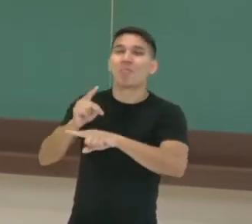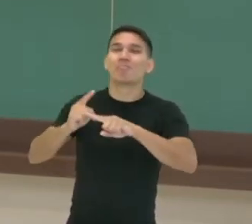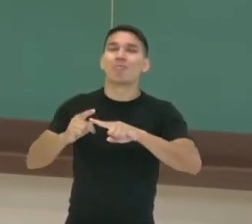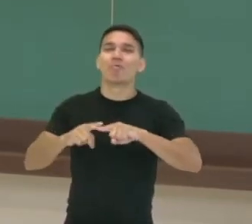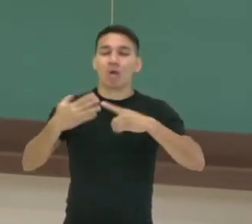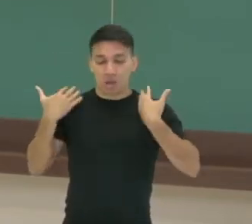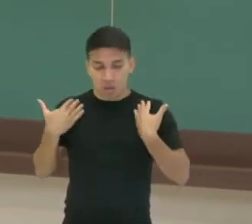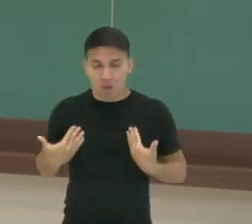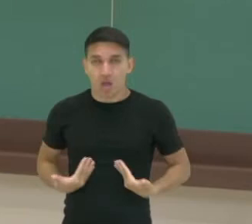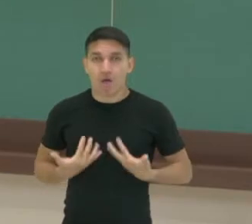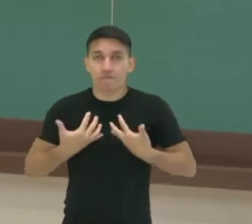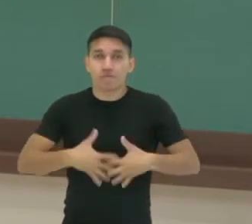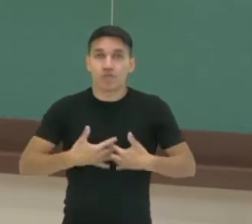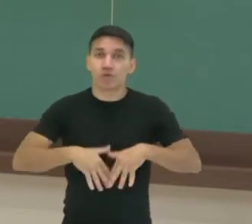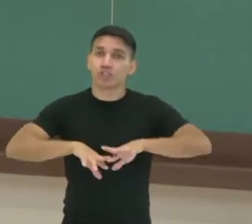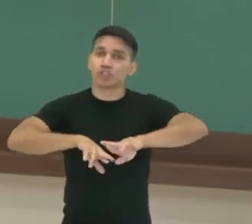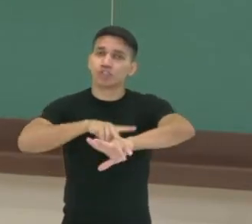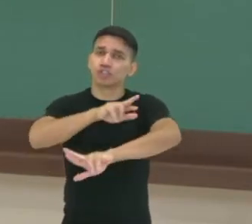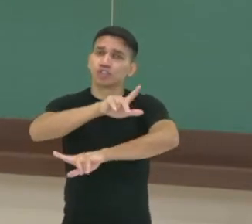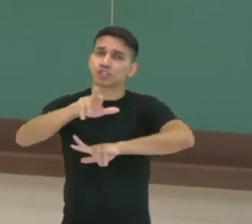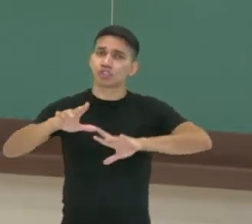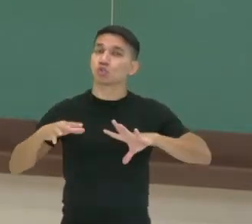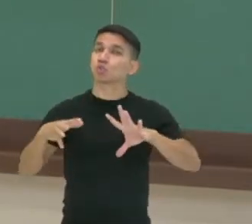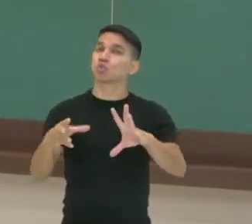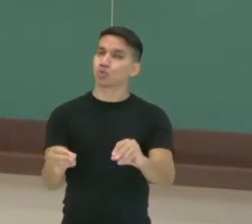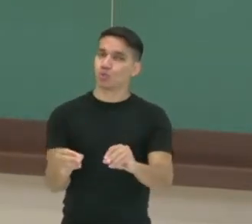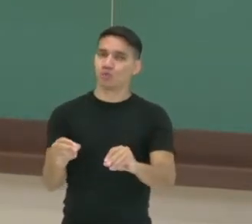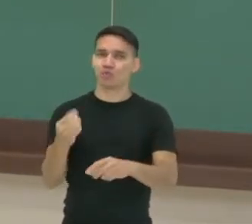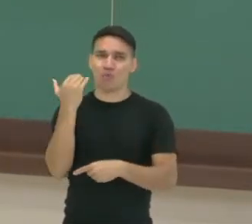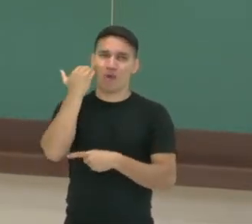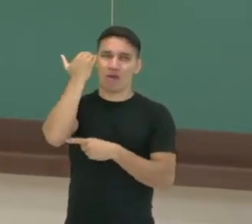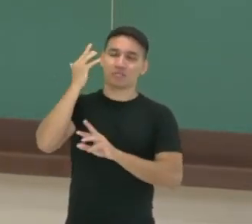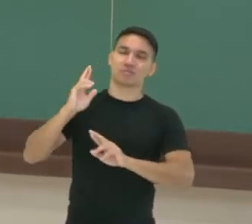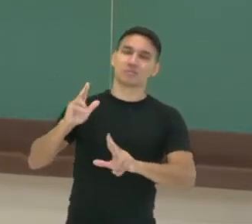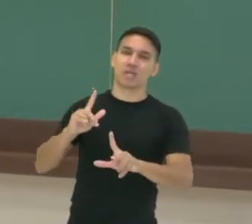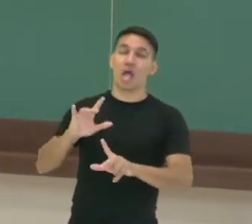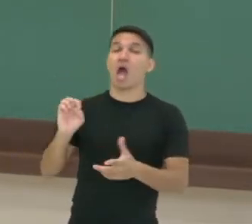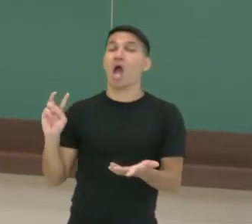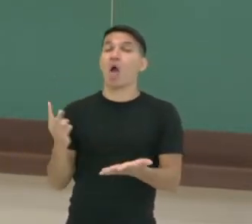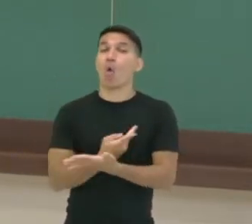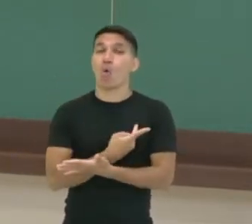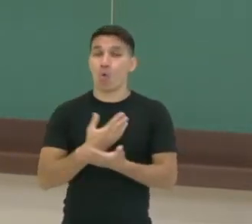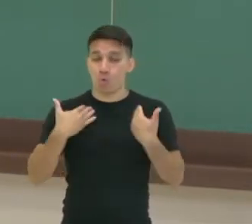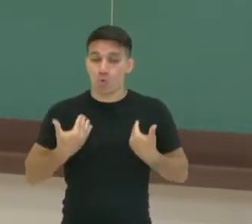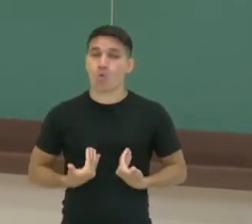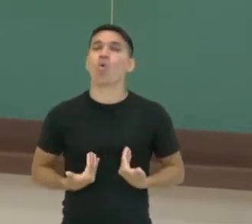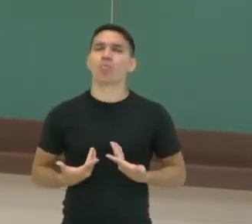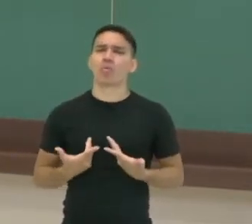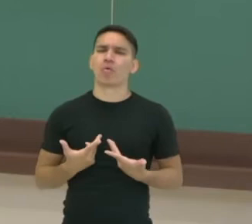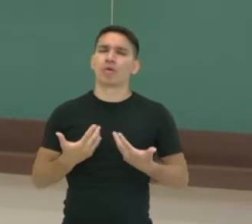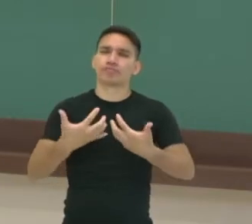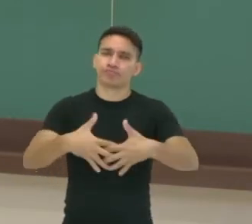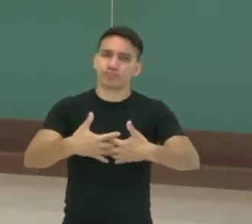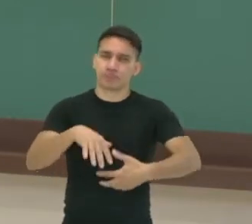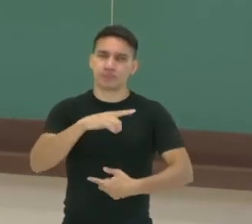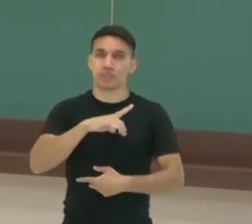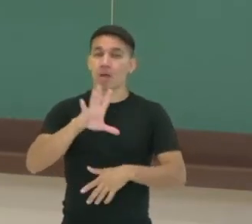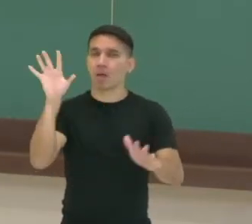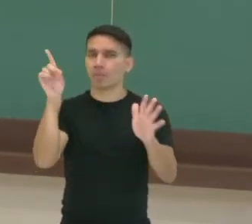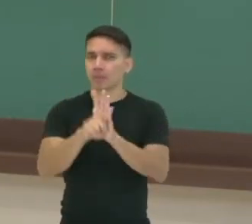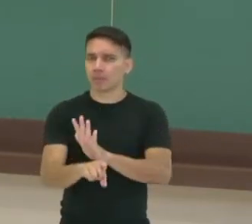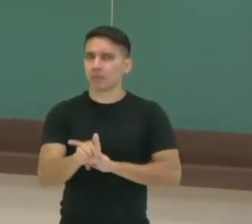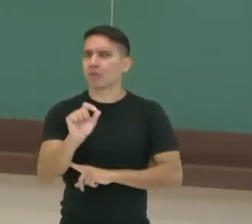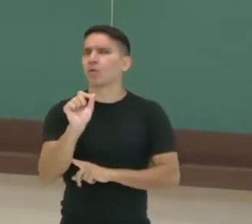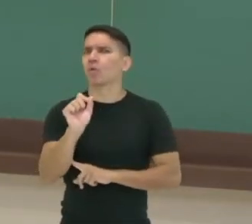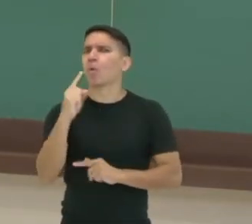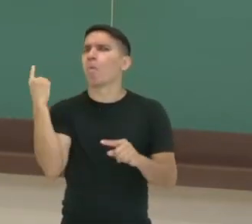dos adultos. Nós somos diferentes. Tem acontecimentos no corpo que estão acontecendo. Agora eu pergunto, por